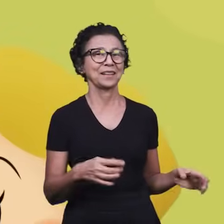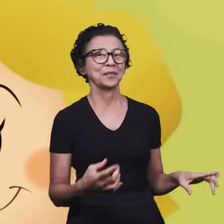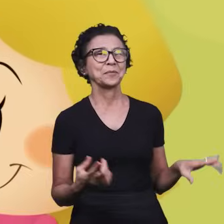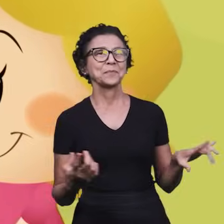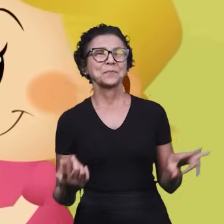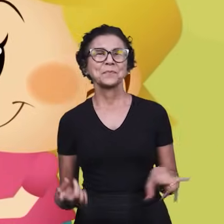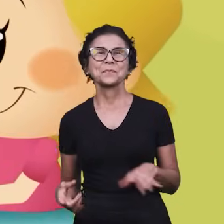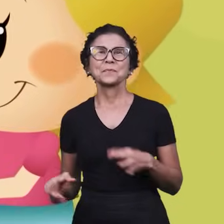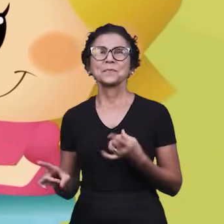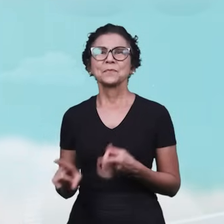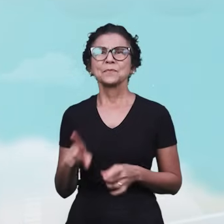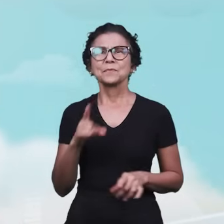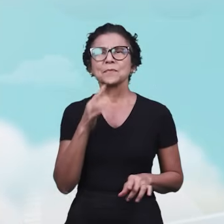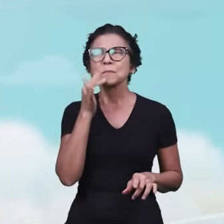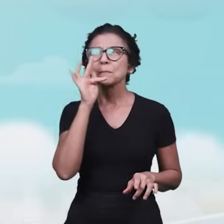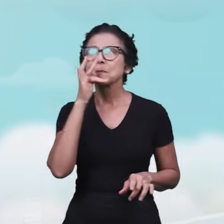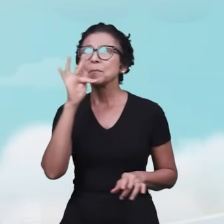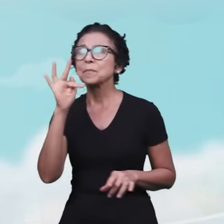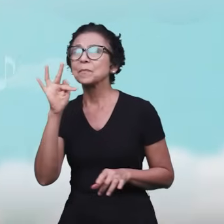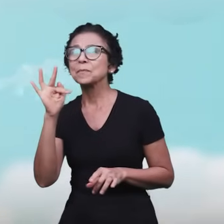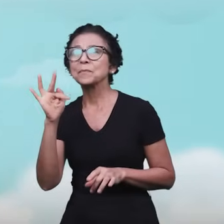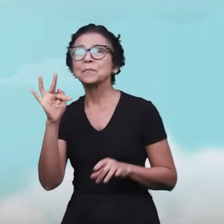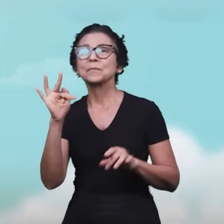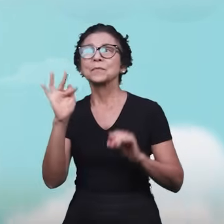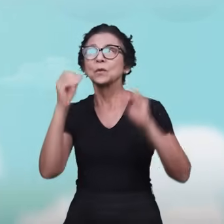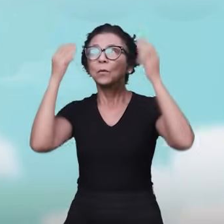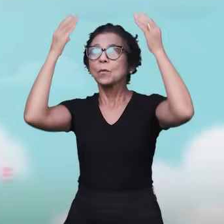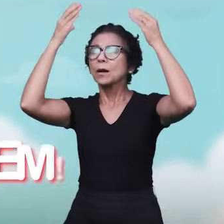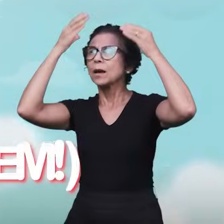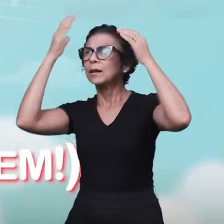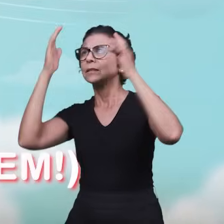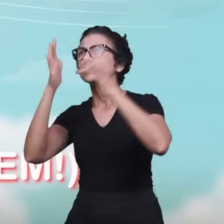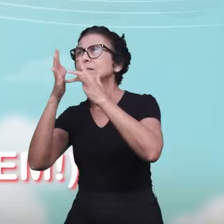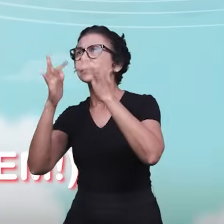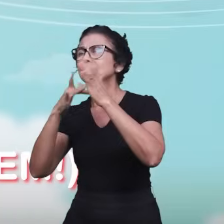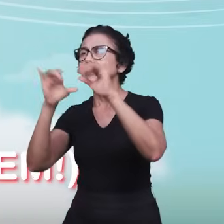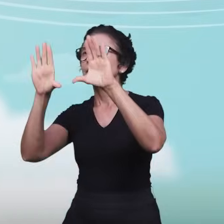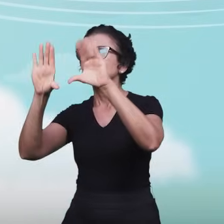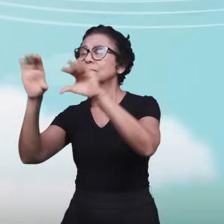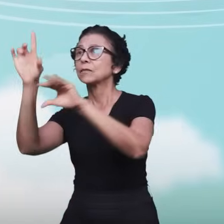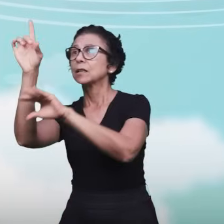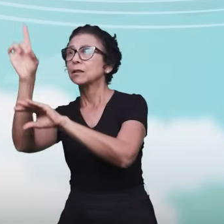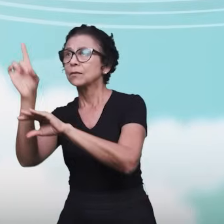vem. Muito em breve o Rei vem. Sim, Jesus